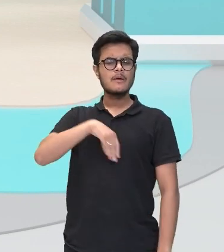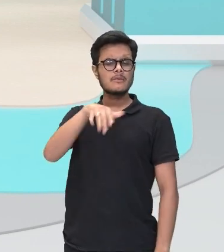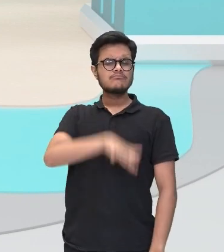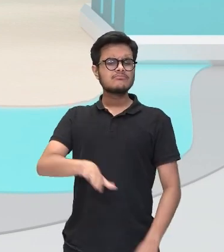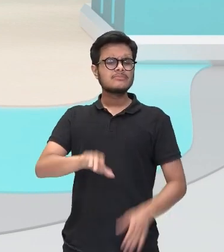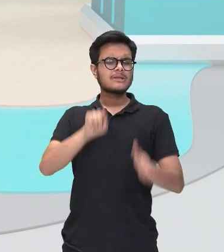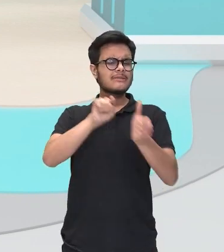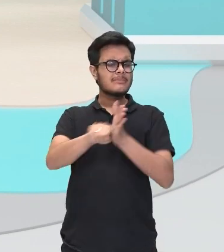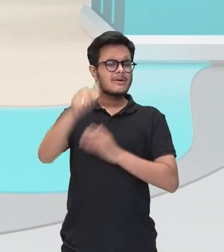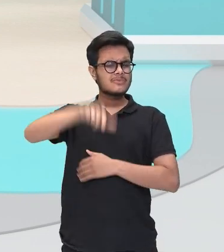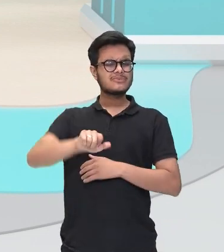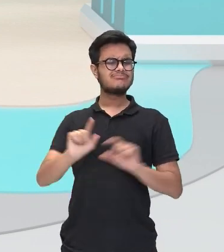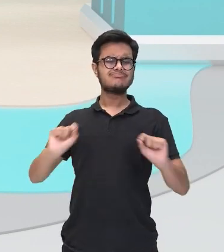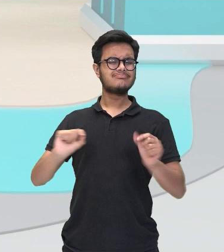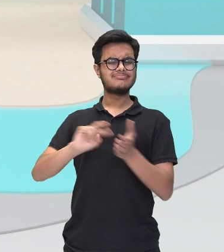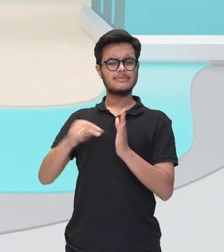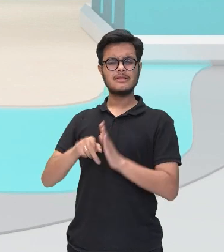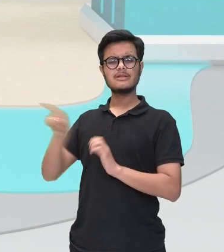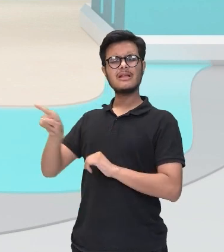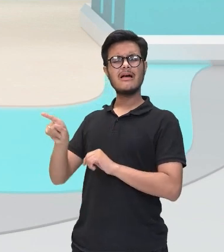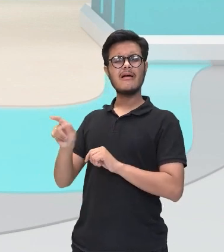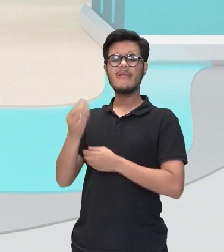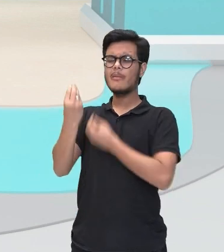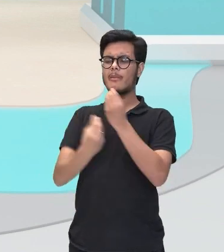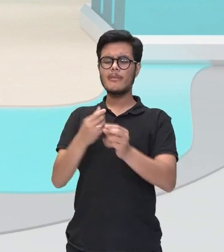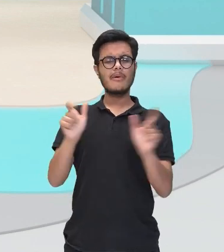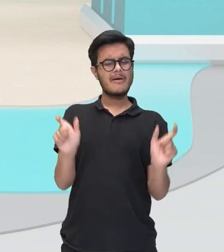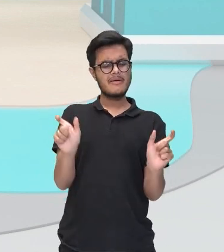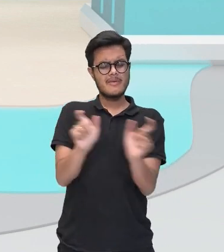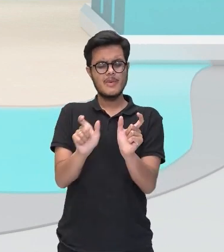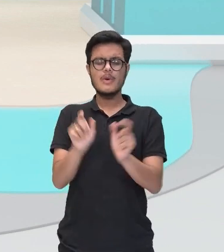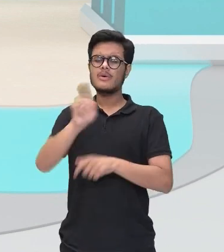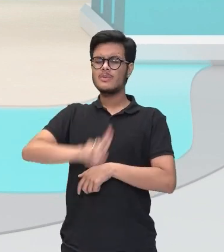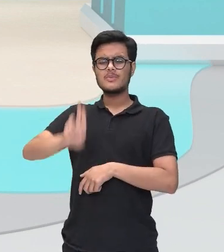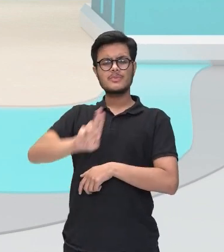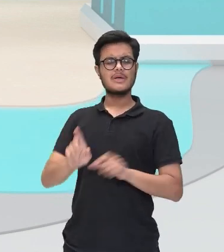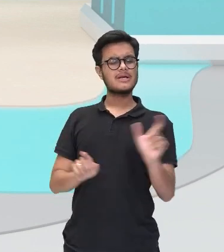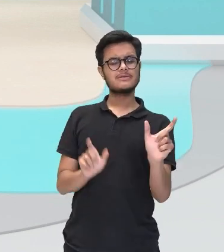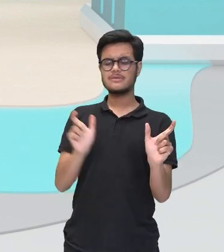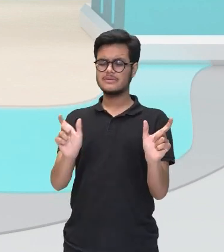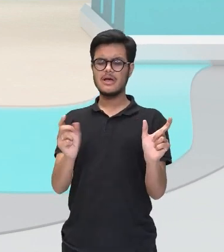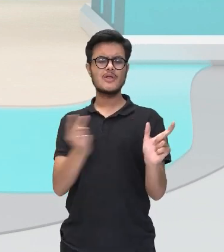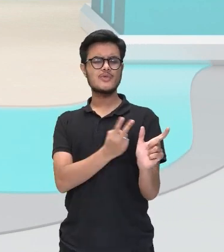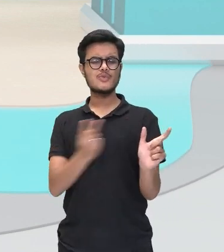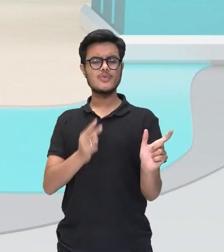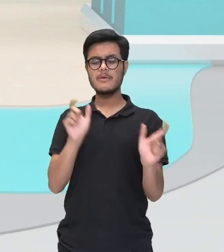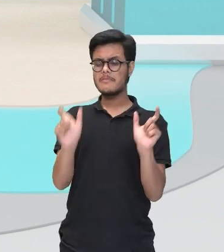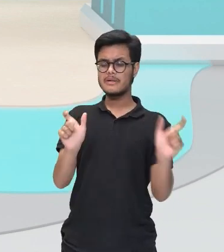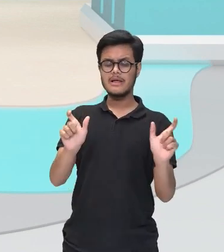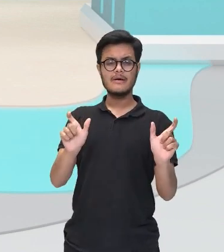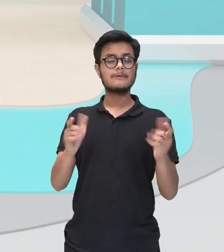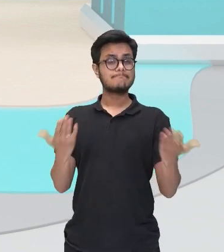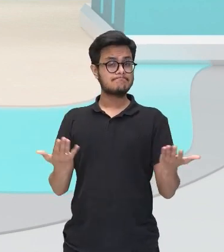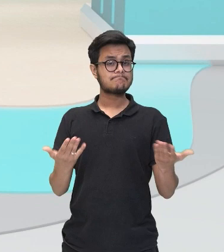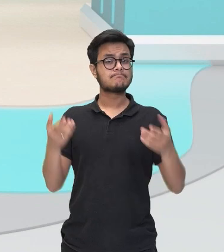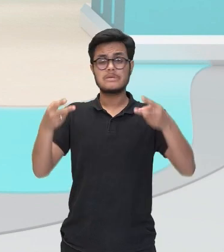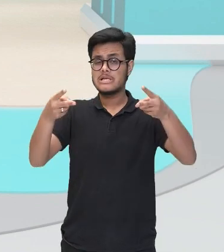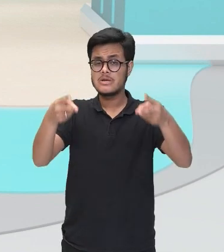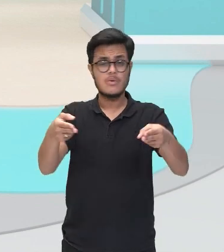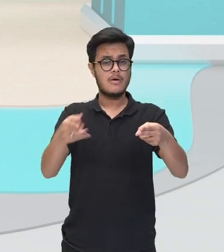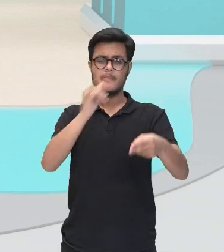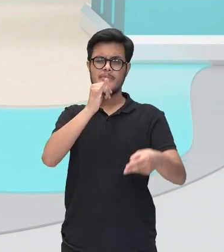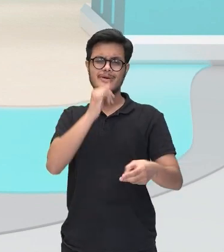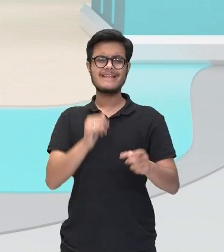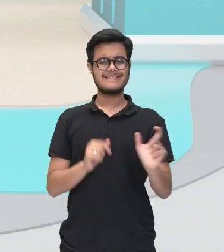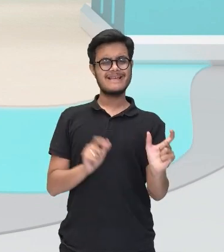Pergunto mais uma vez. A ideia da composição, que pode ser observada na formação da água, também pode ser observada